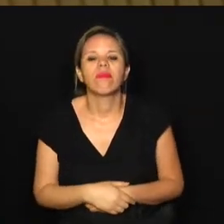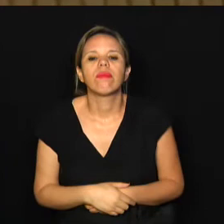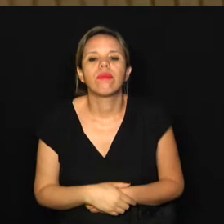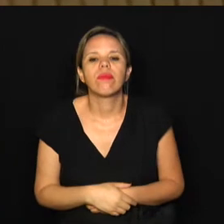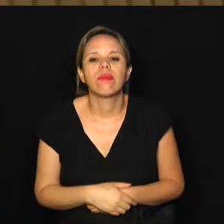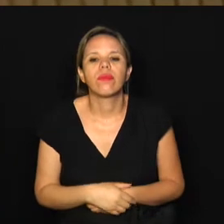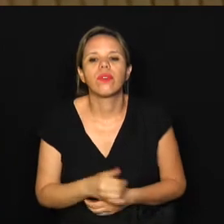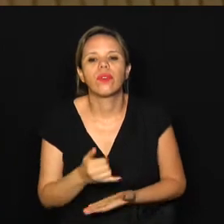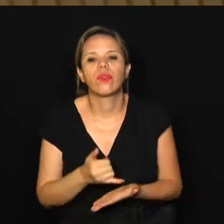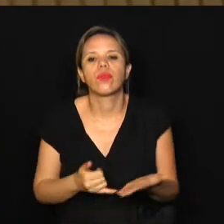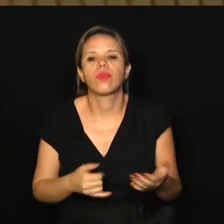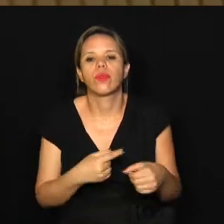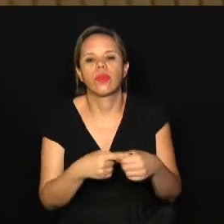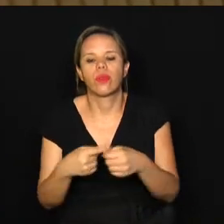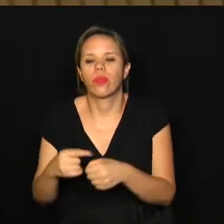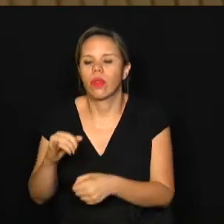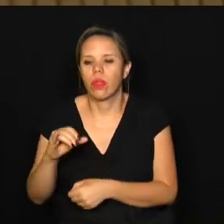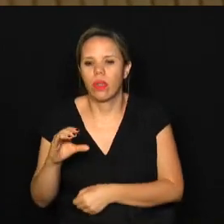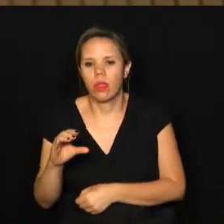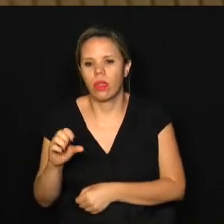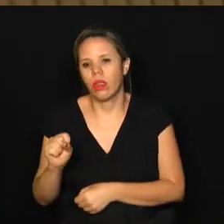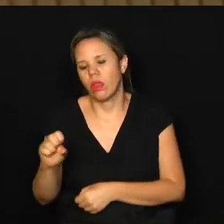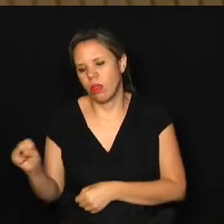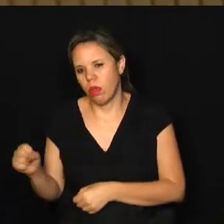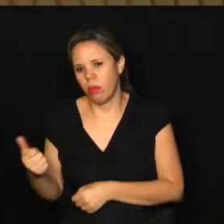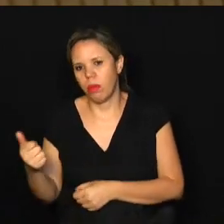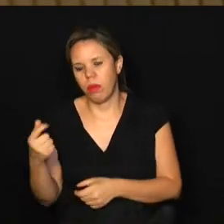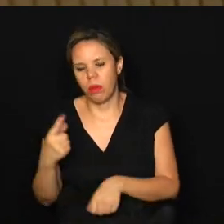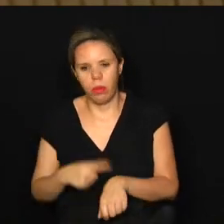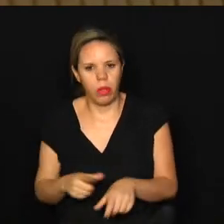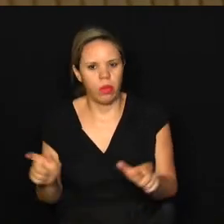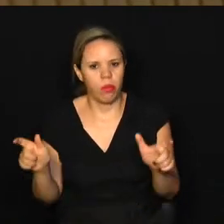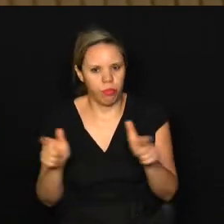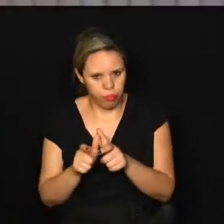tributos municipais, o ISS, num primeiro momento, ele caiu